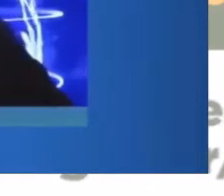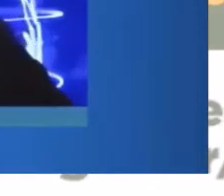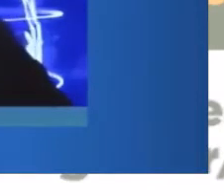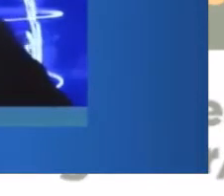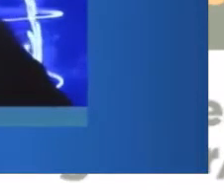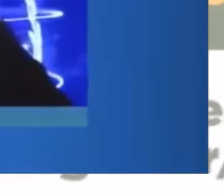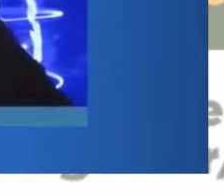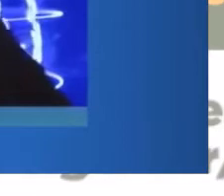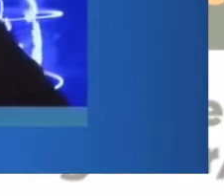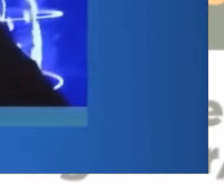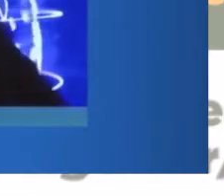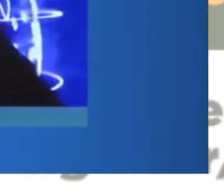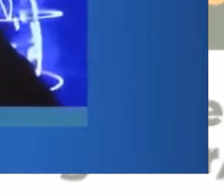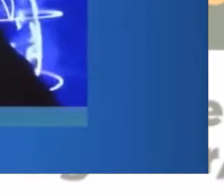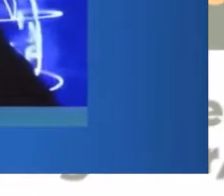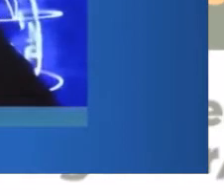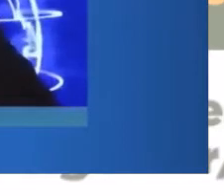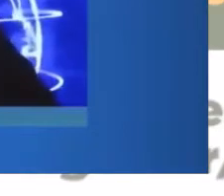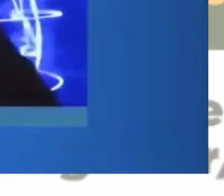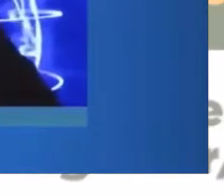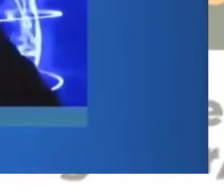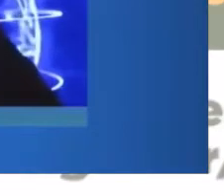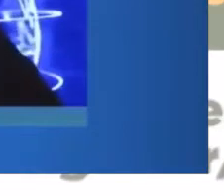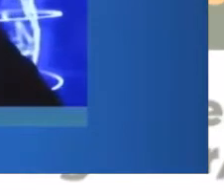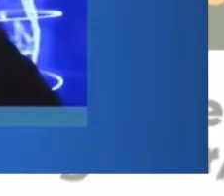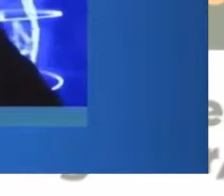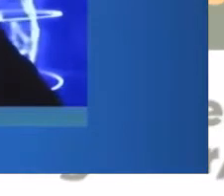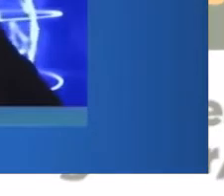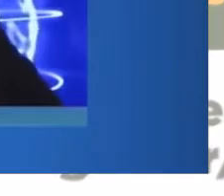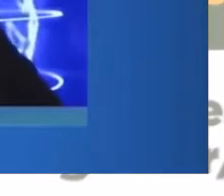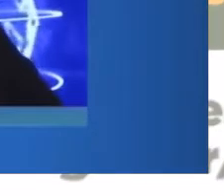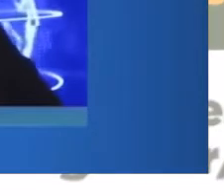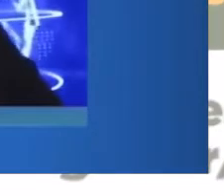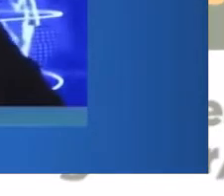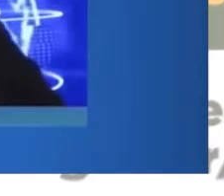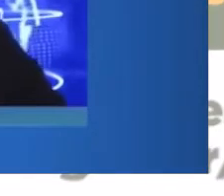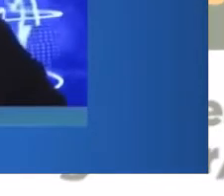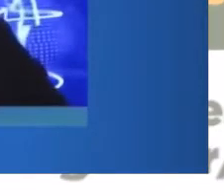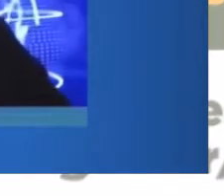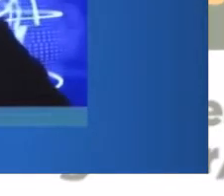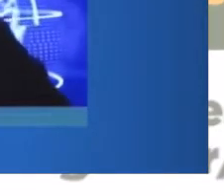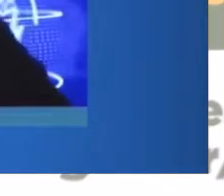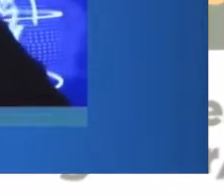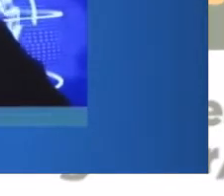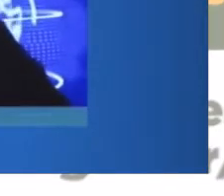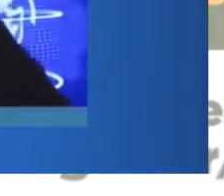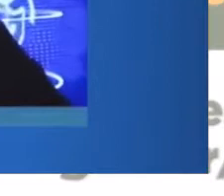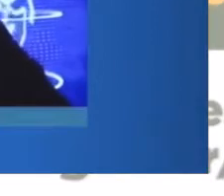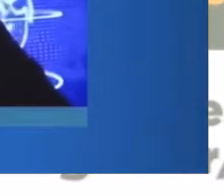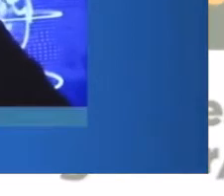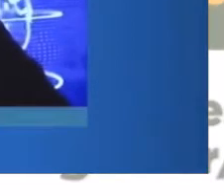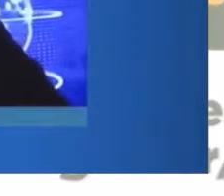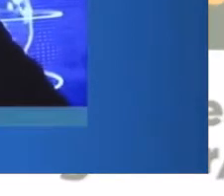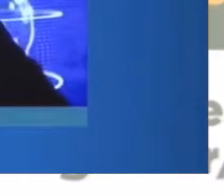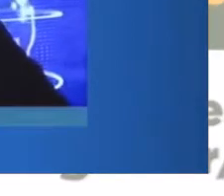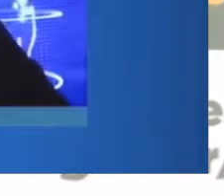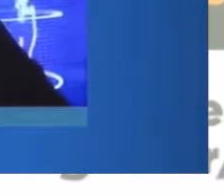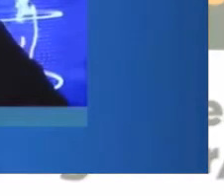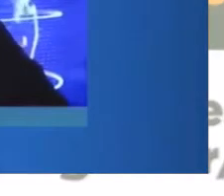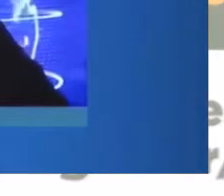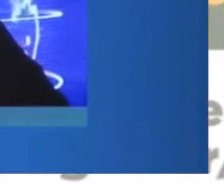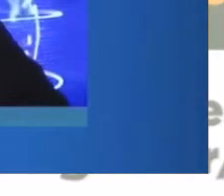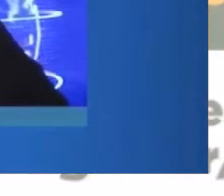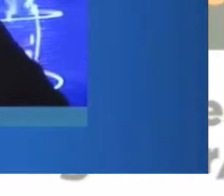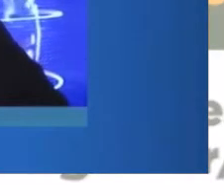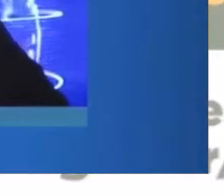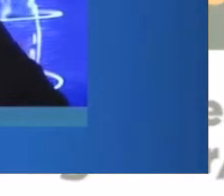foi privatizado, ele passou de menos de 10% para quase 100% do atendimento. E a gente teve uma redução nas